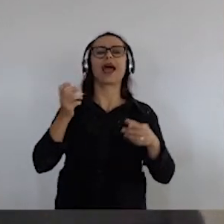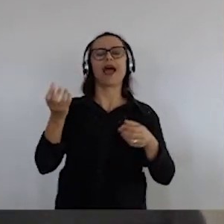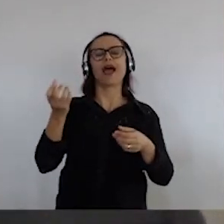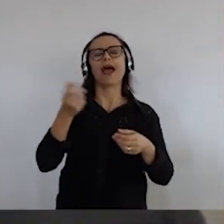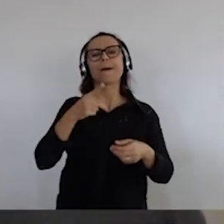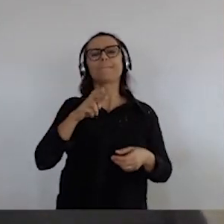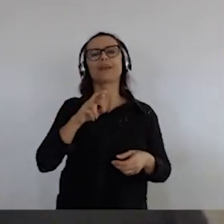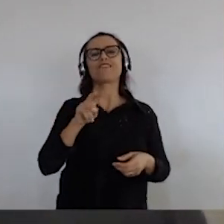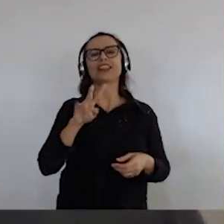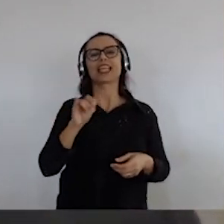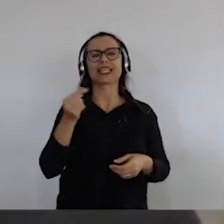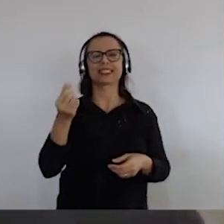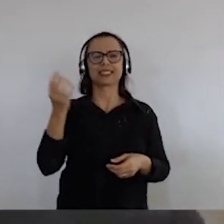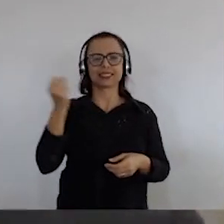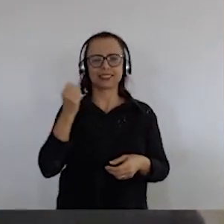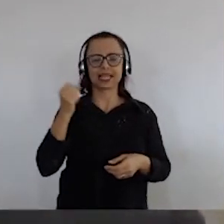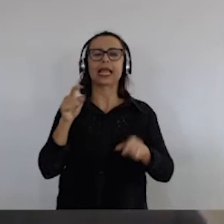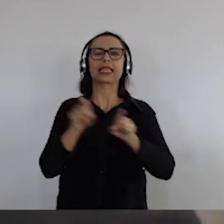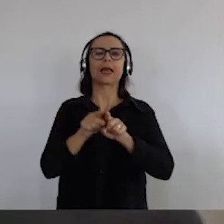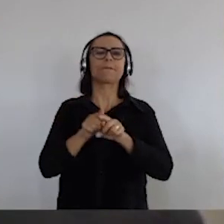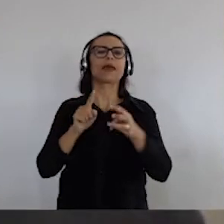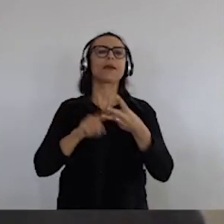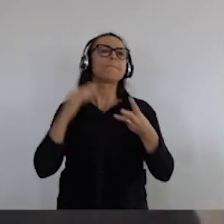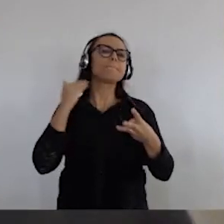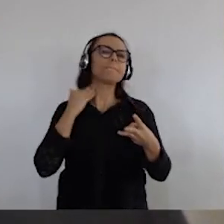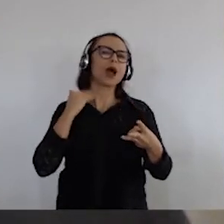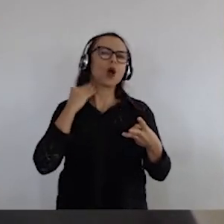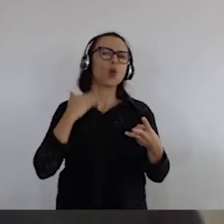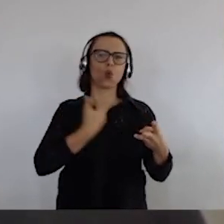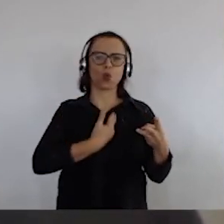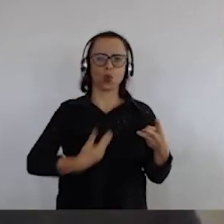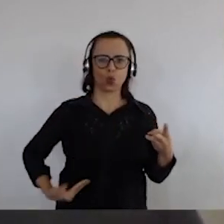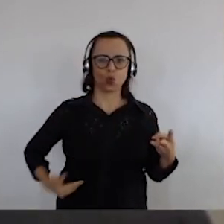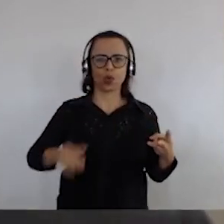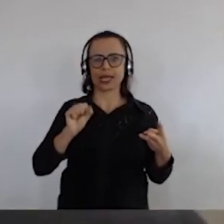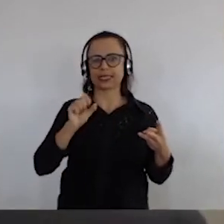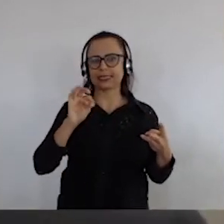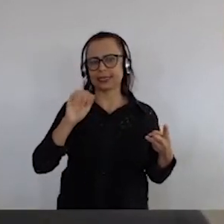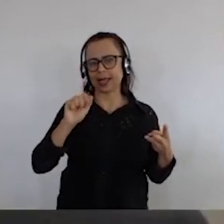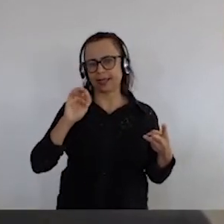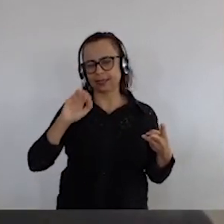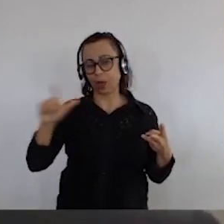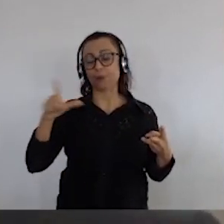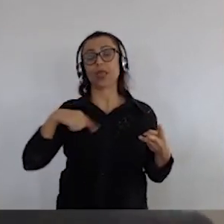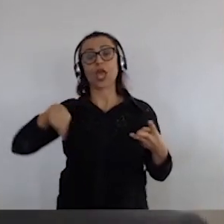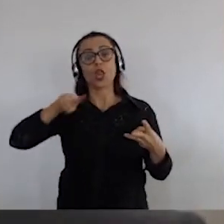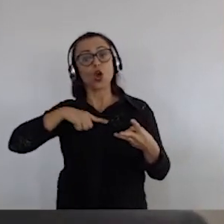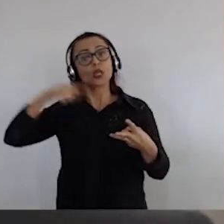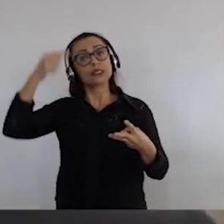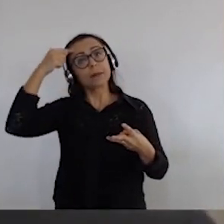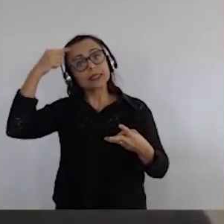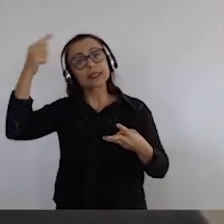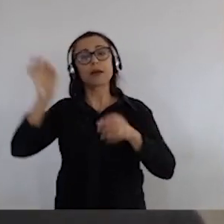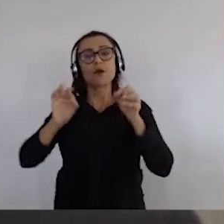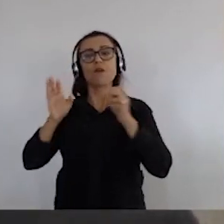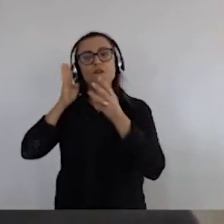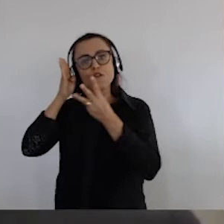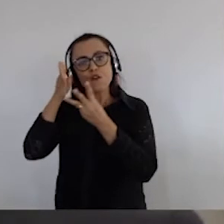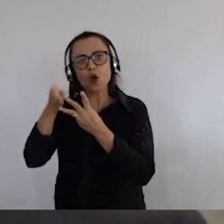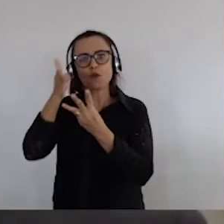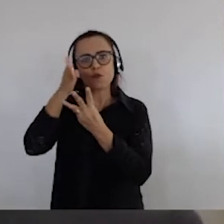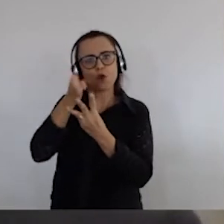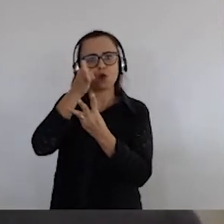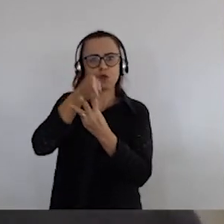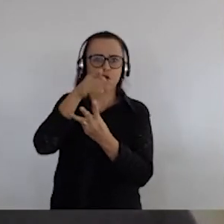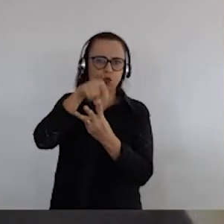bancos estatais. Então, iniciamos um trabalho voltado para estes setores específicos, quando,